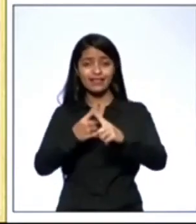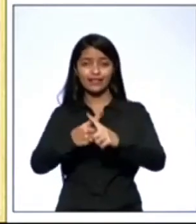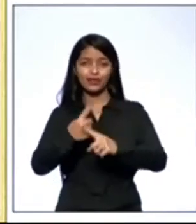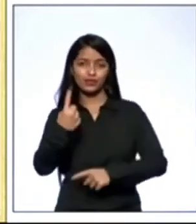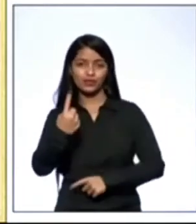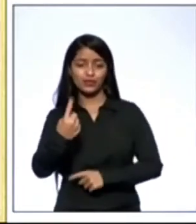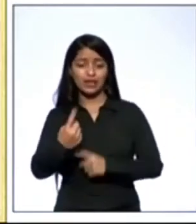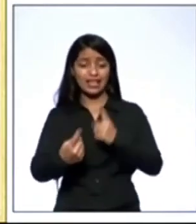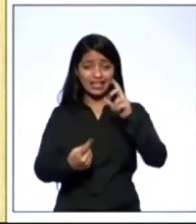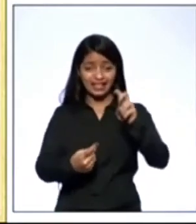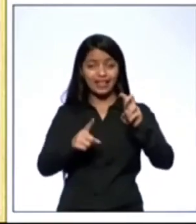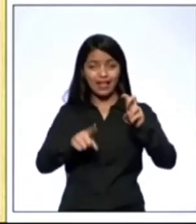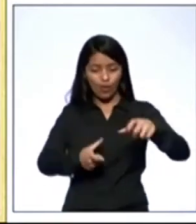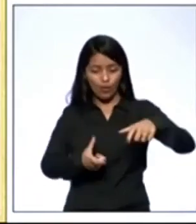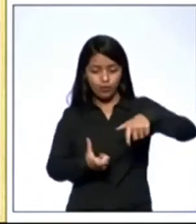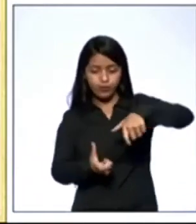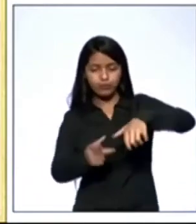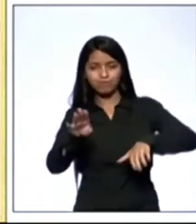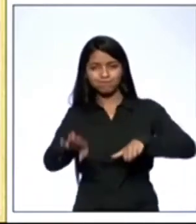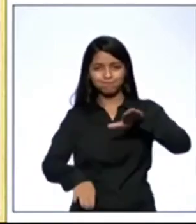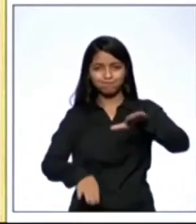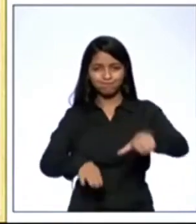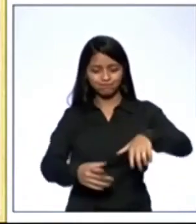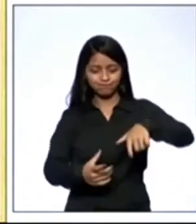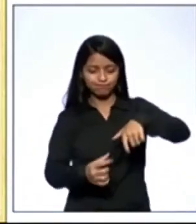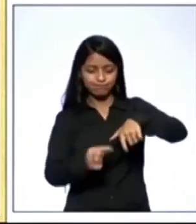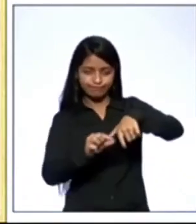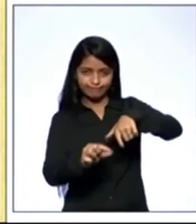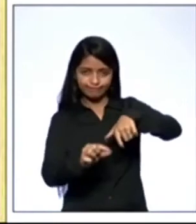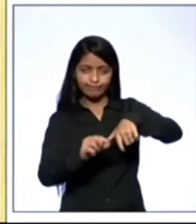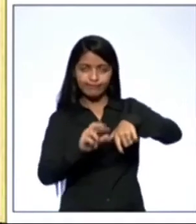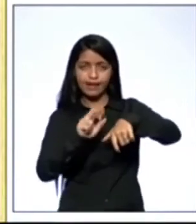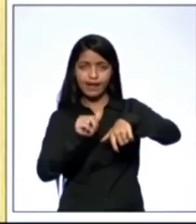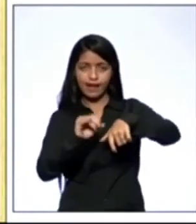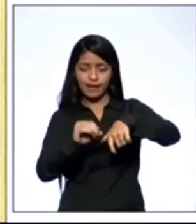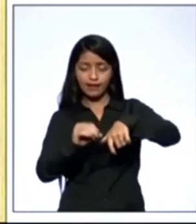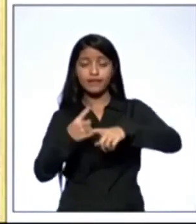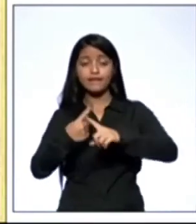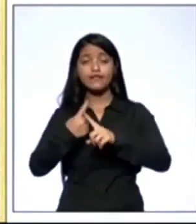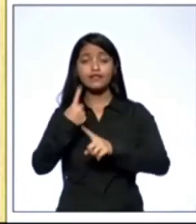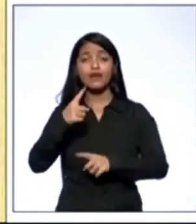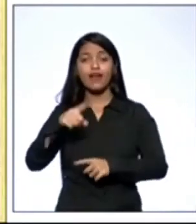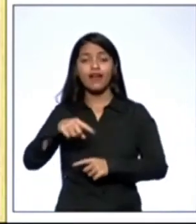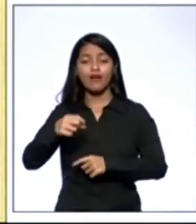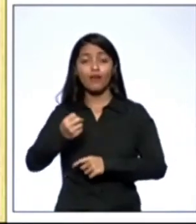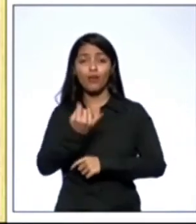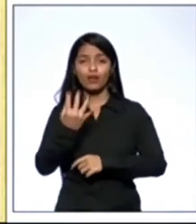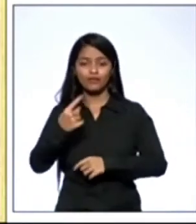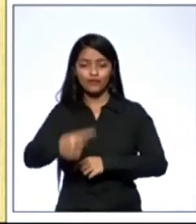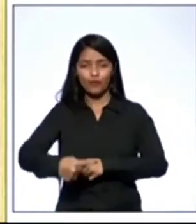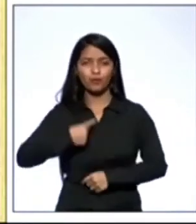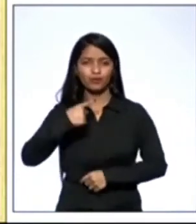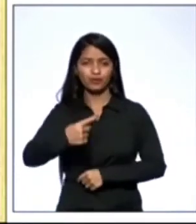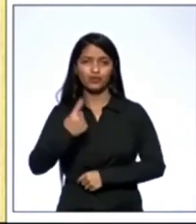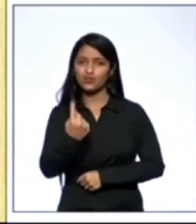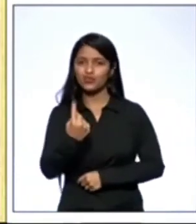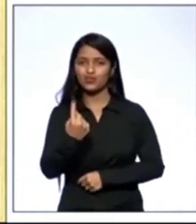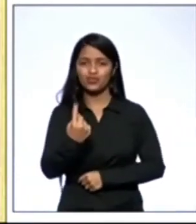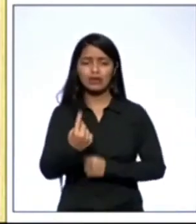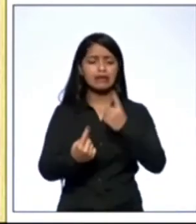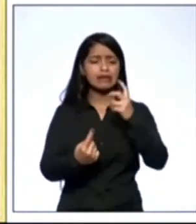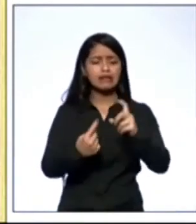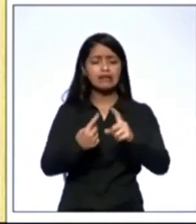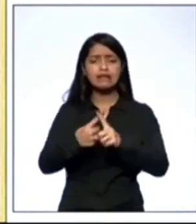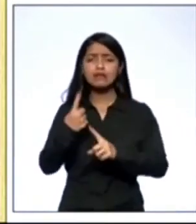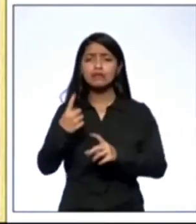da coroa e 1 é o número de voltas que com o pedal você dá para essa coroa. 15 vezes 1 é